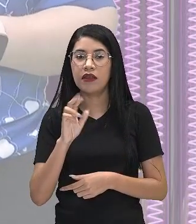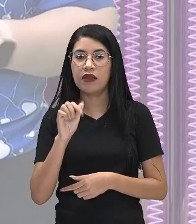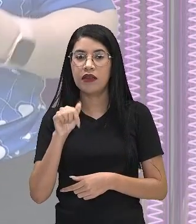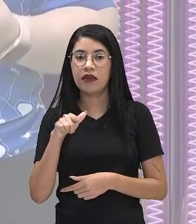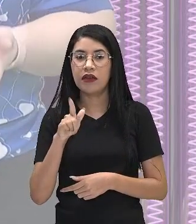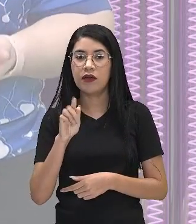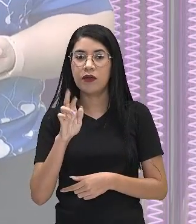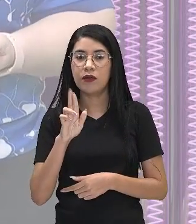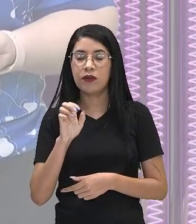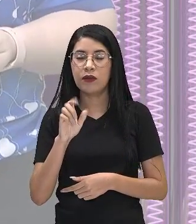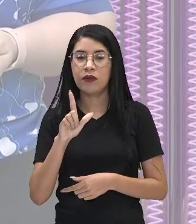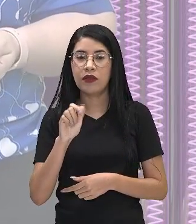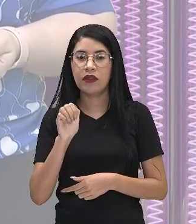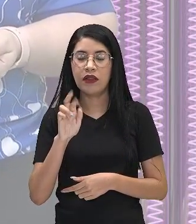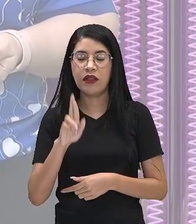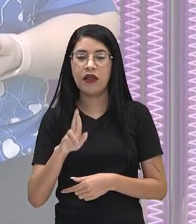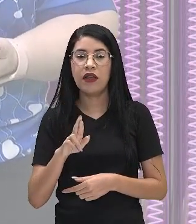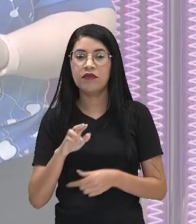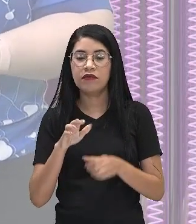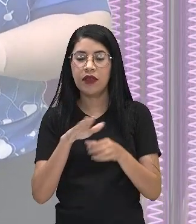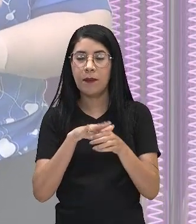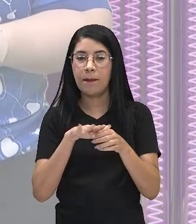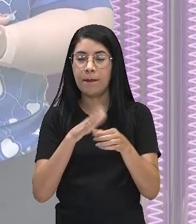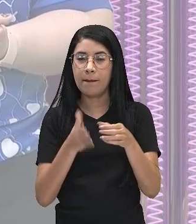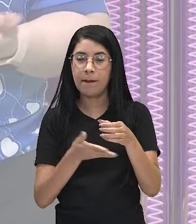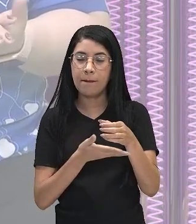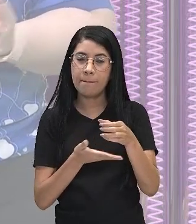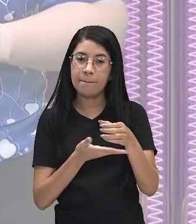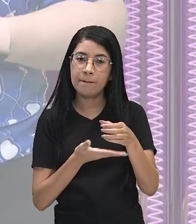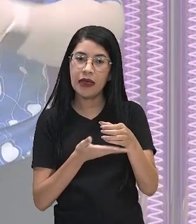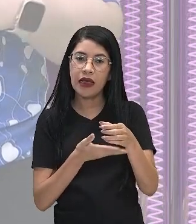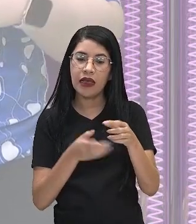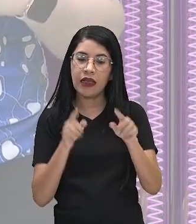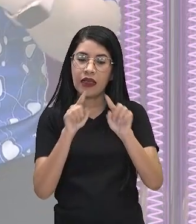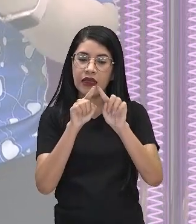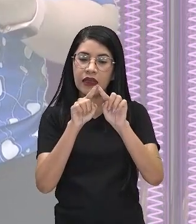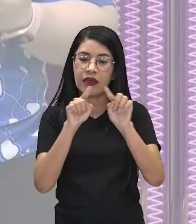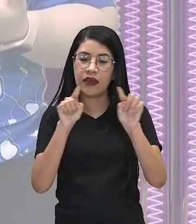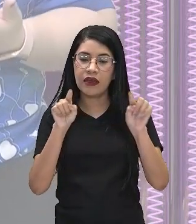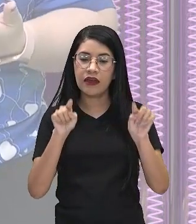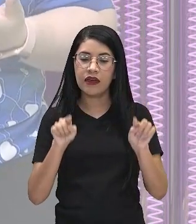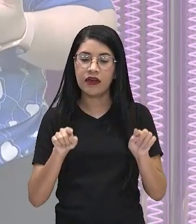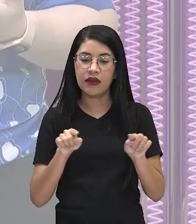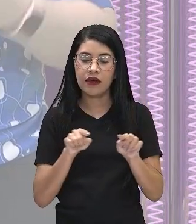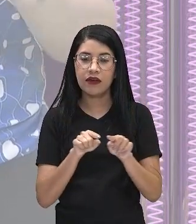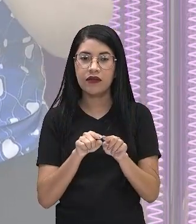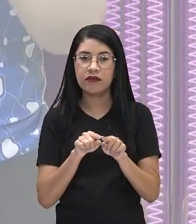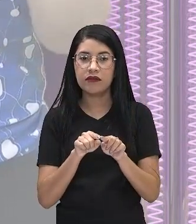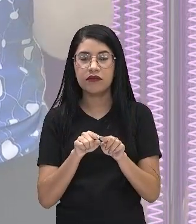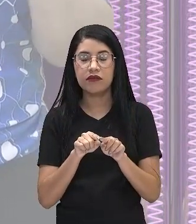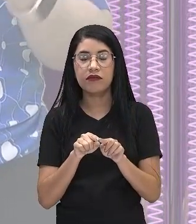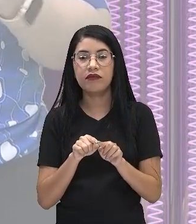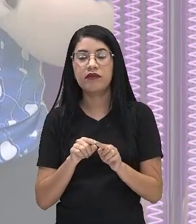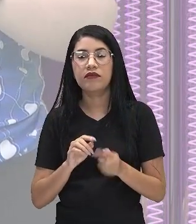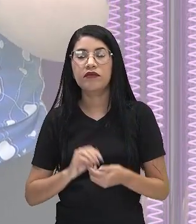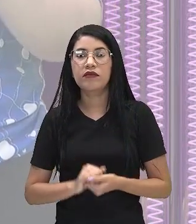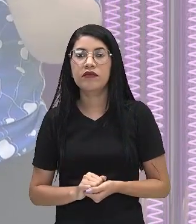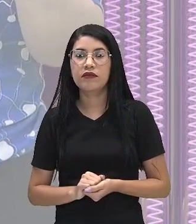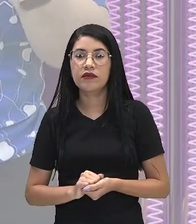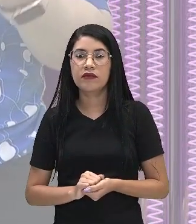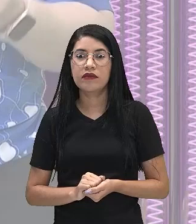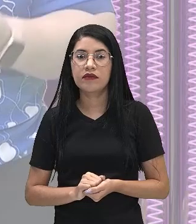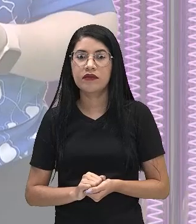a ideia, né? Por quê? A base superior e a base inferior, ela é na forma de um quadrado, né? Ou